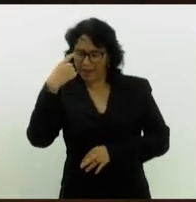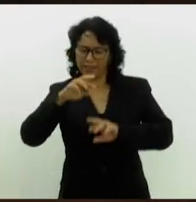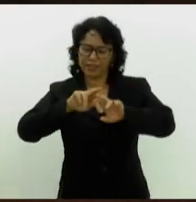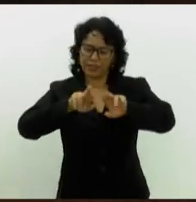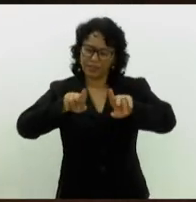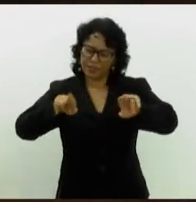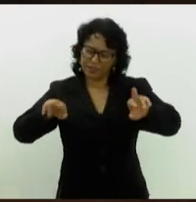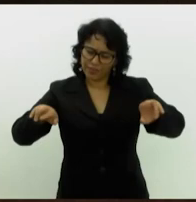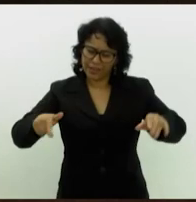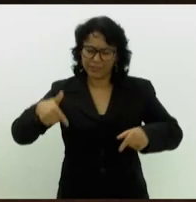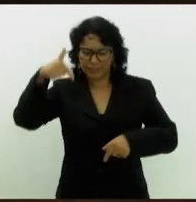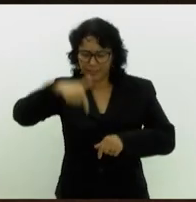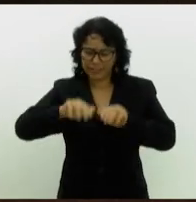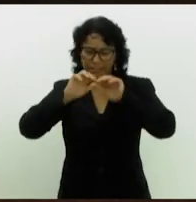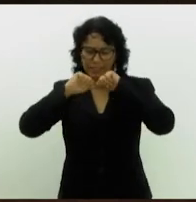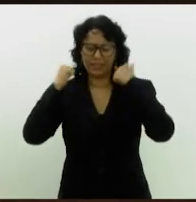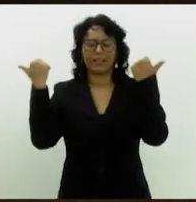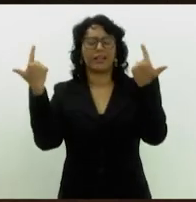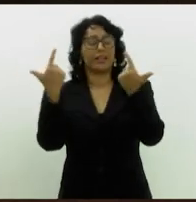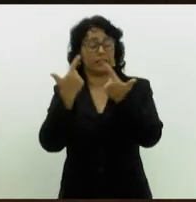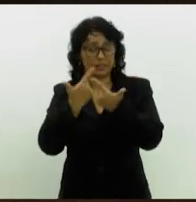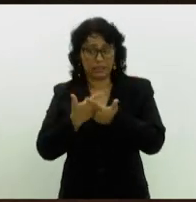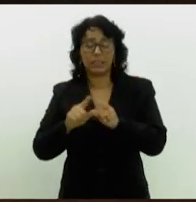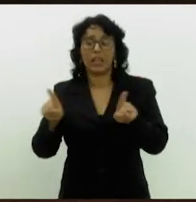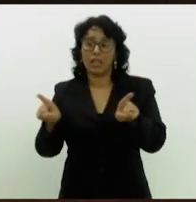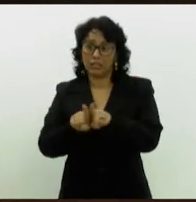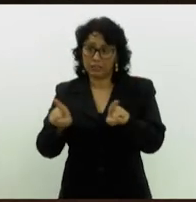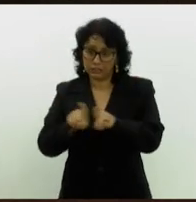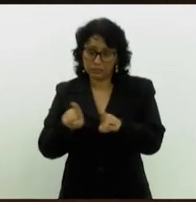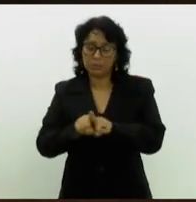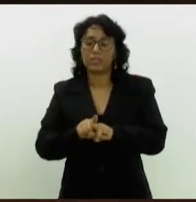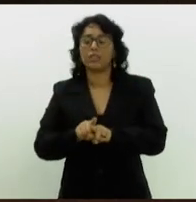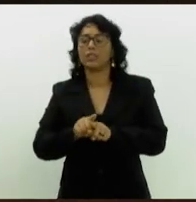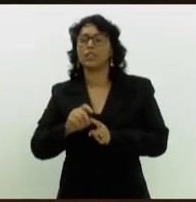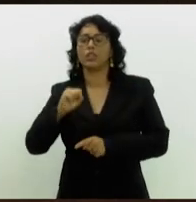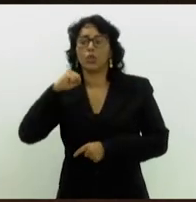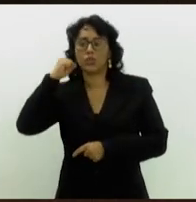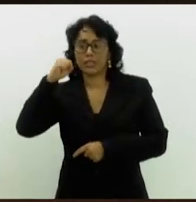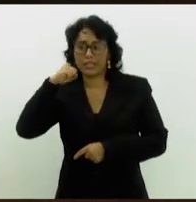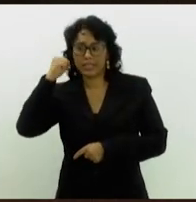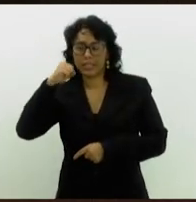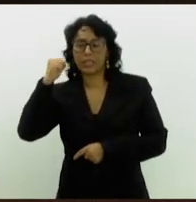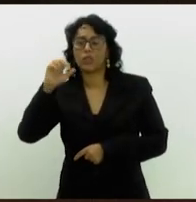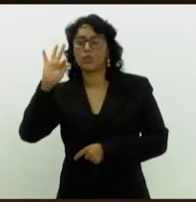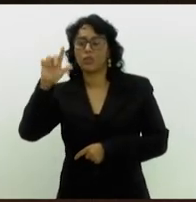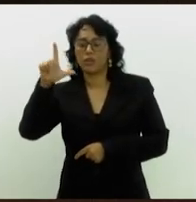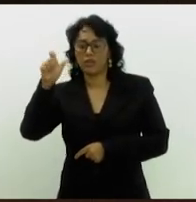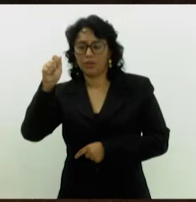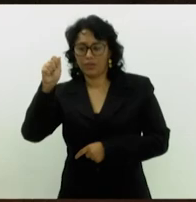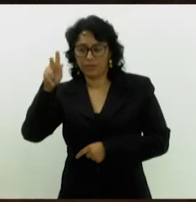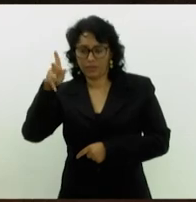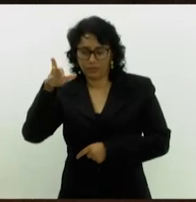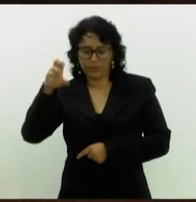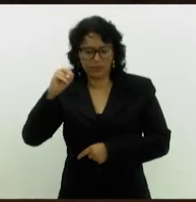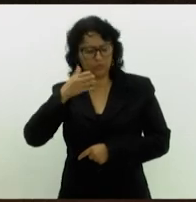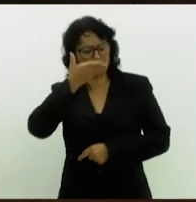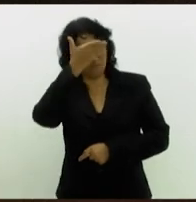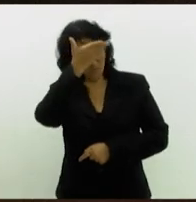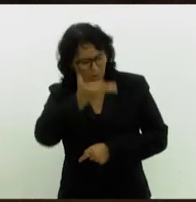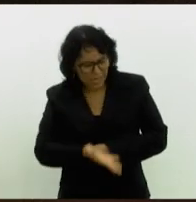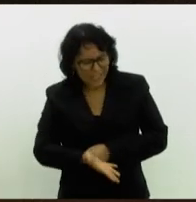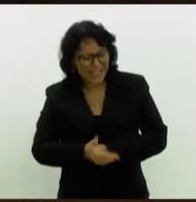casa advogada do nosso Senador Flávio bolsonaro e que é sendo vem sendo reconhecida como uma grande força